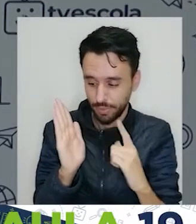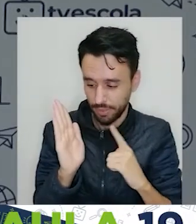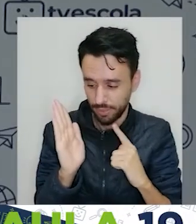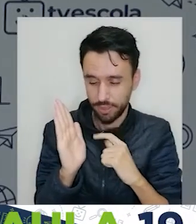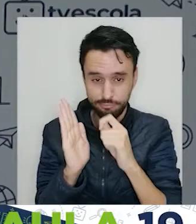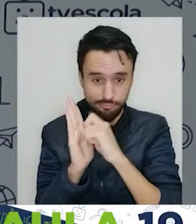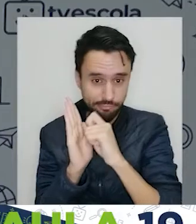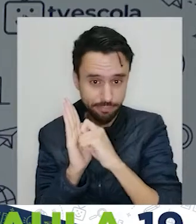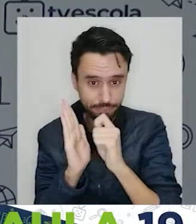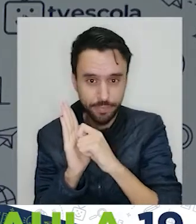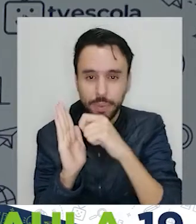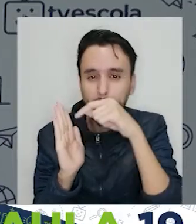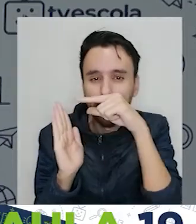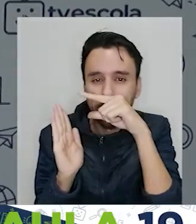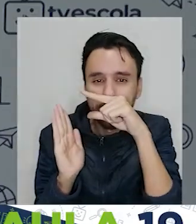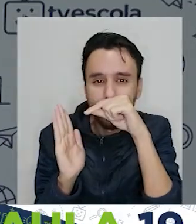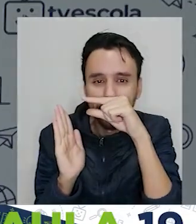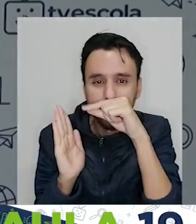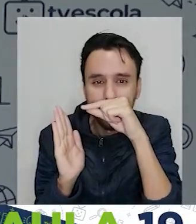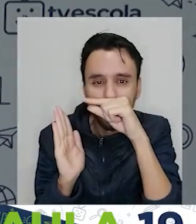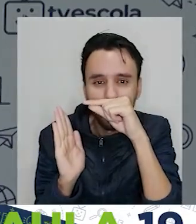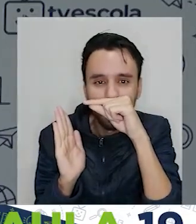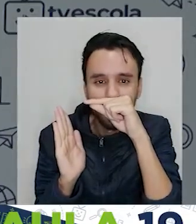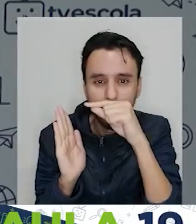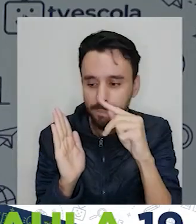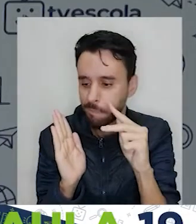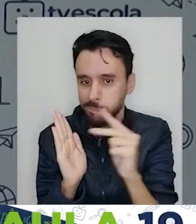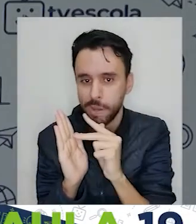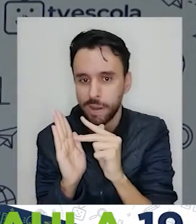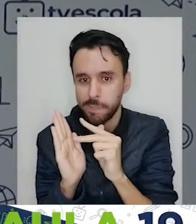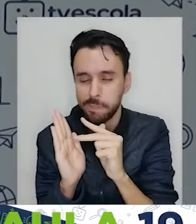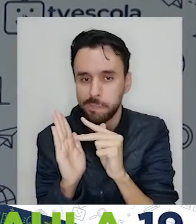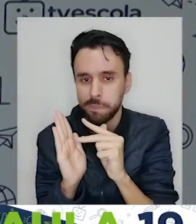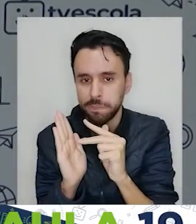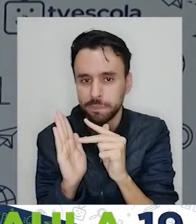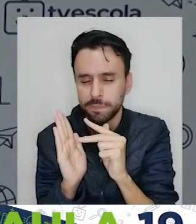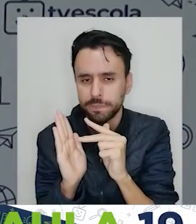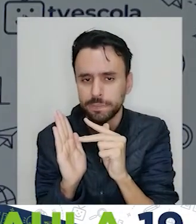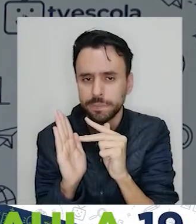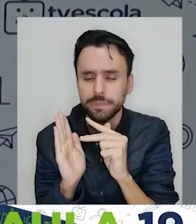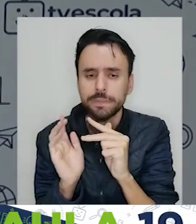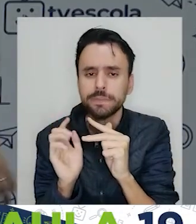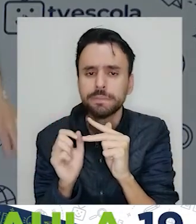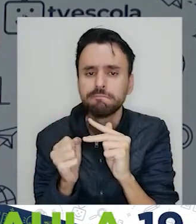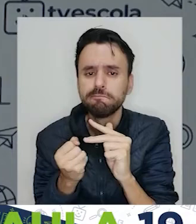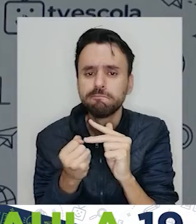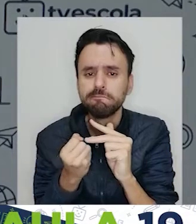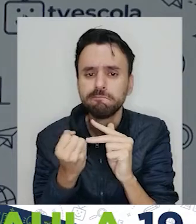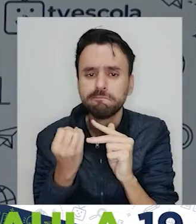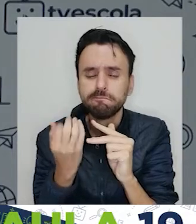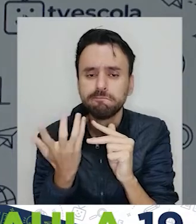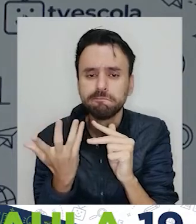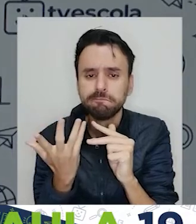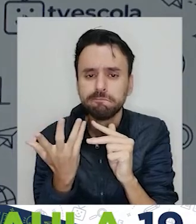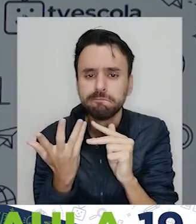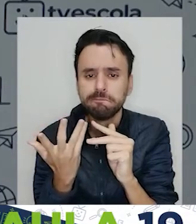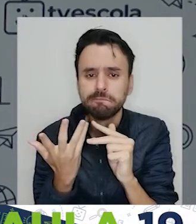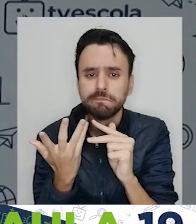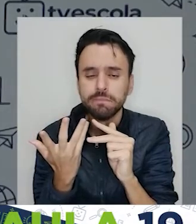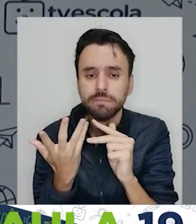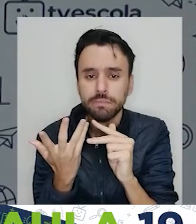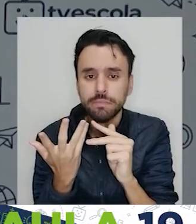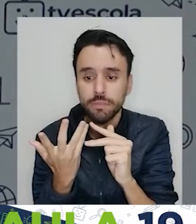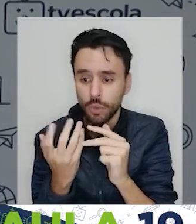O passarinho deixou suas pegadas de... Então, vocês vão dizer se foi de um em